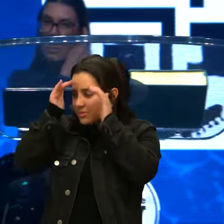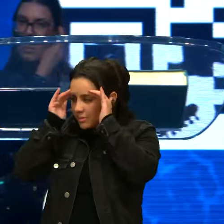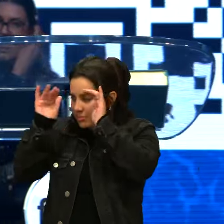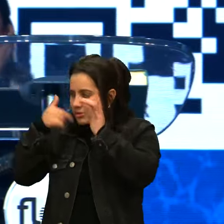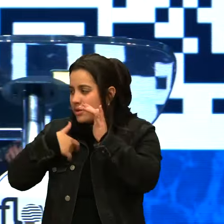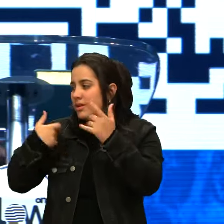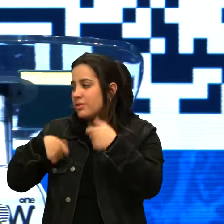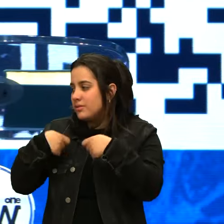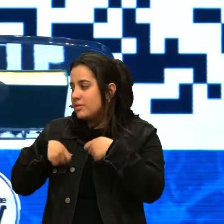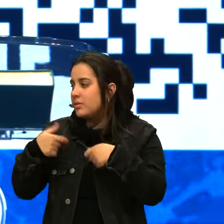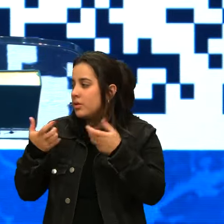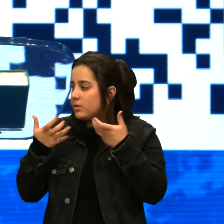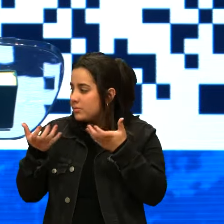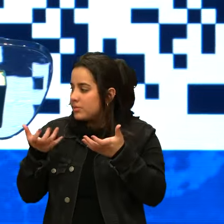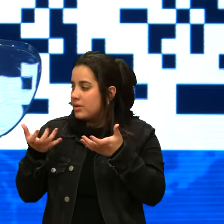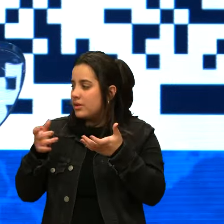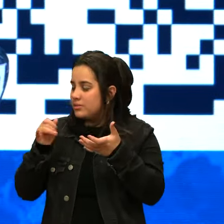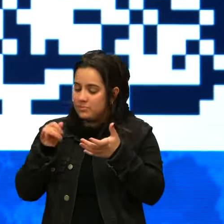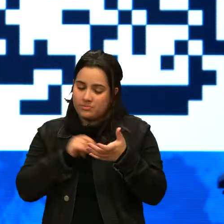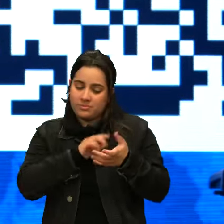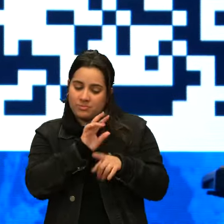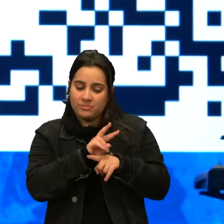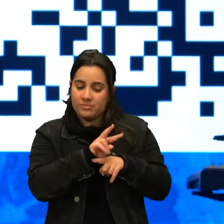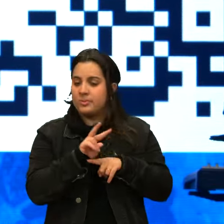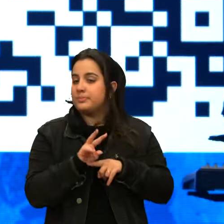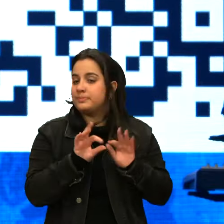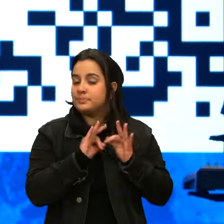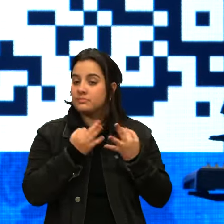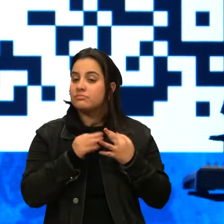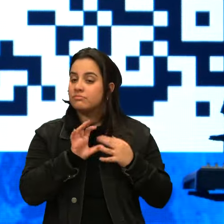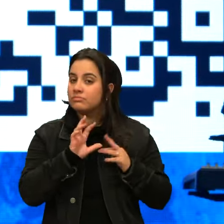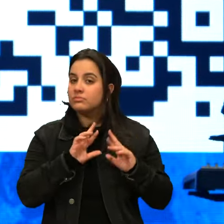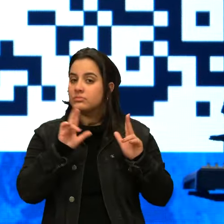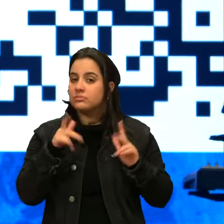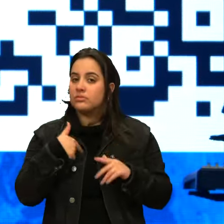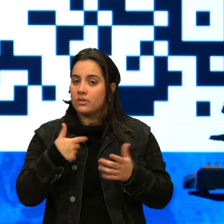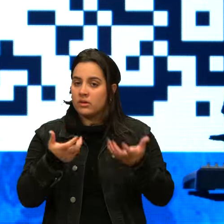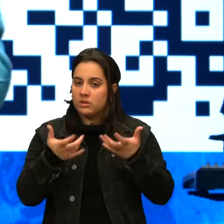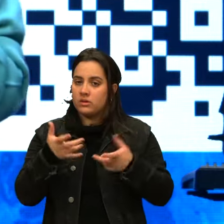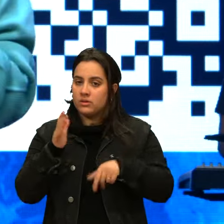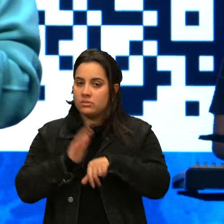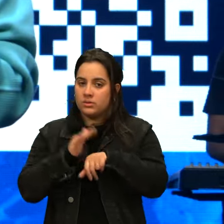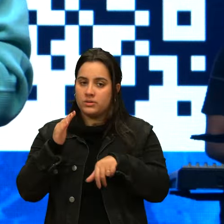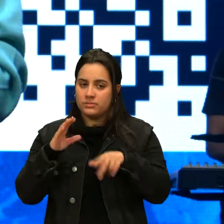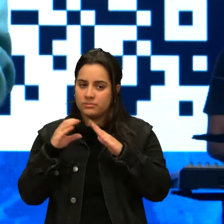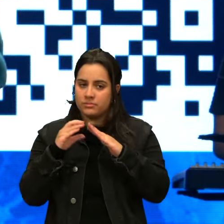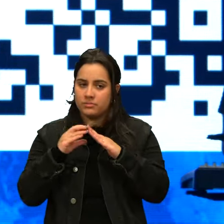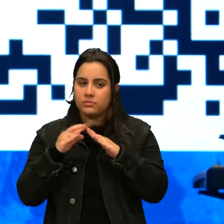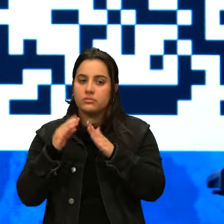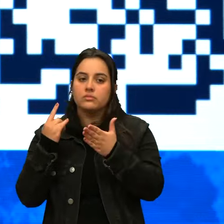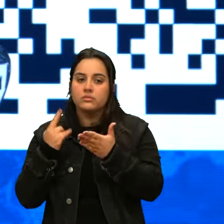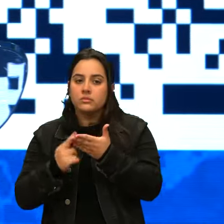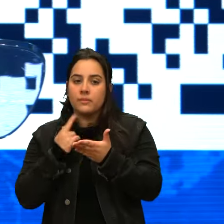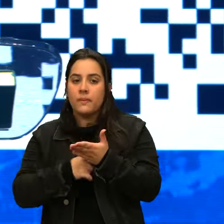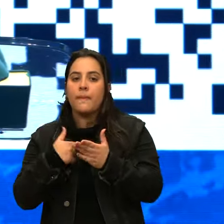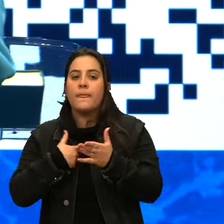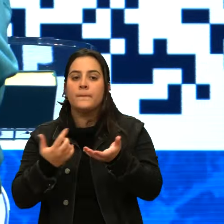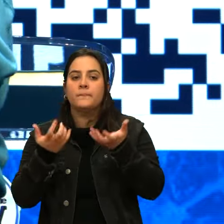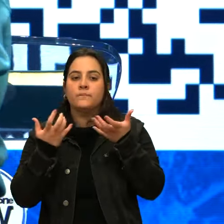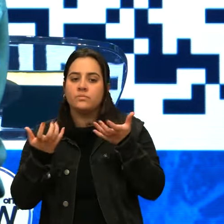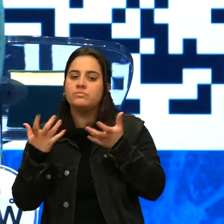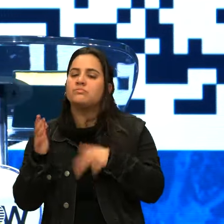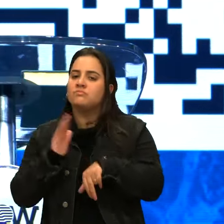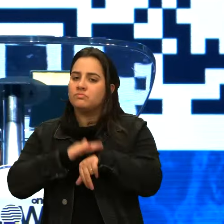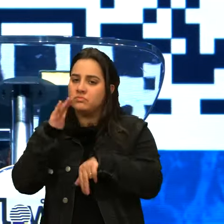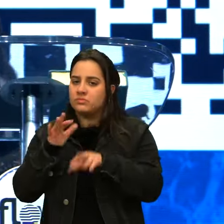quero tratar meus pais de outra forma. Deus, eu quero ser mais comprometida com a minha célula. Deus, eu quero ser mais comprometida